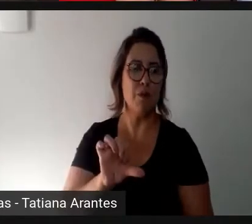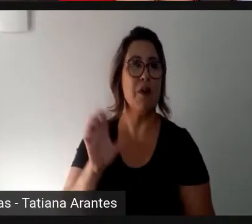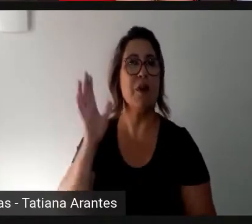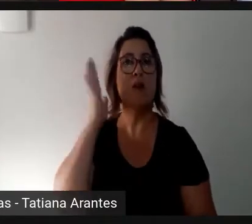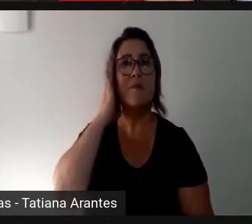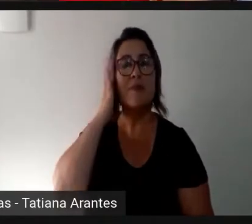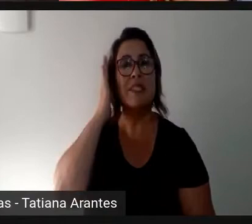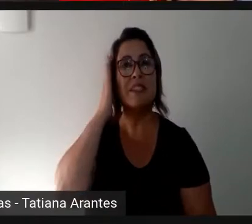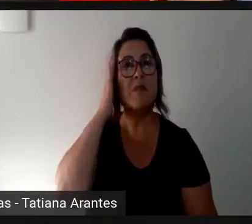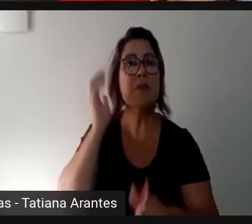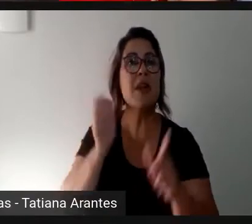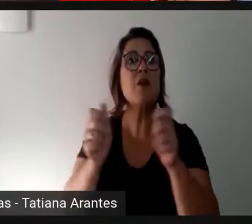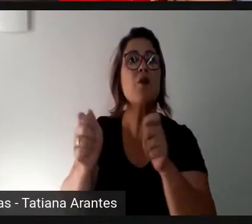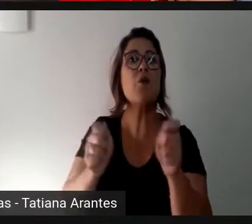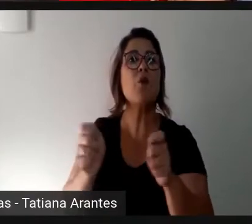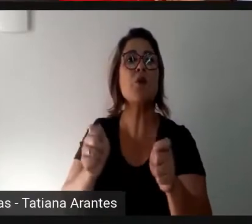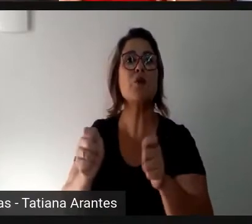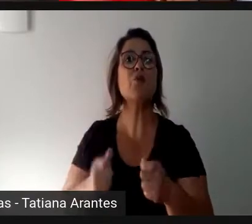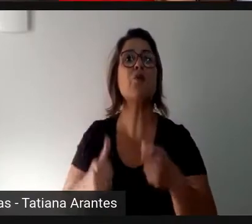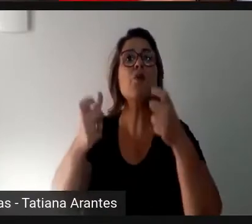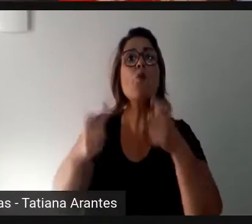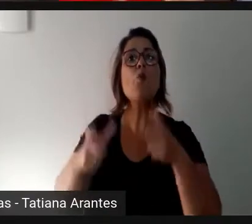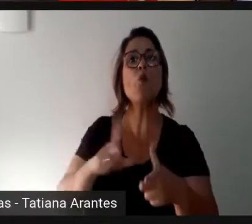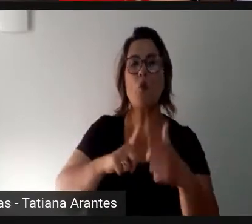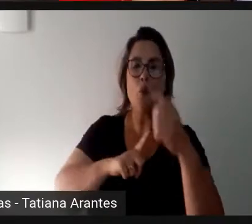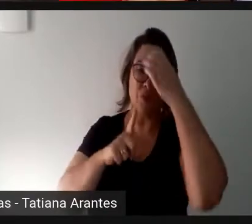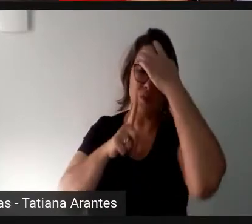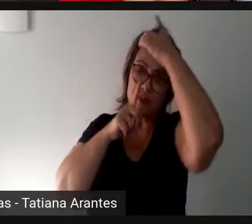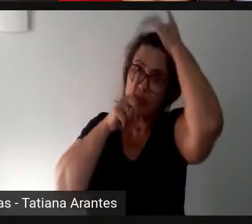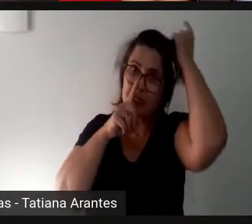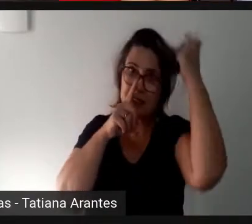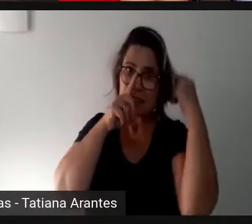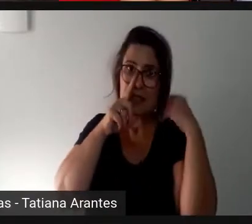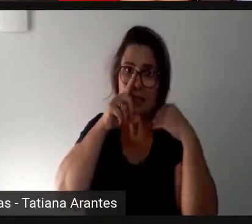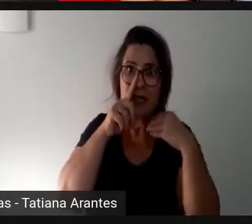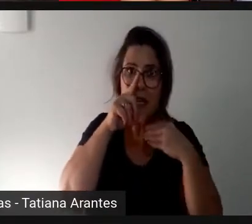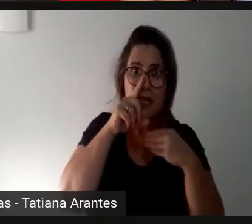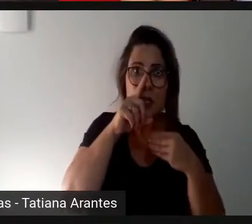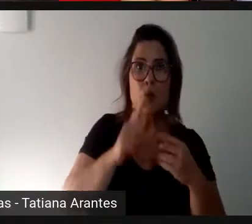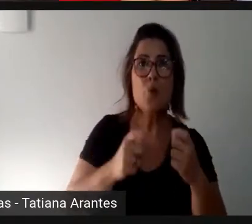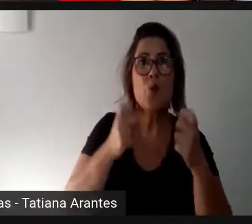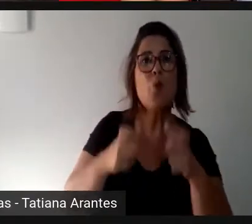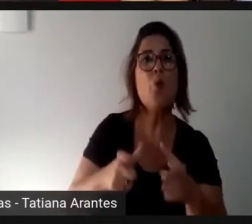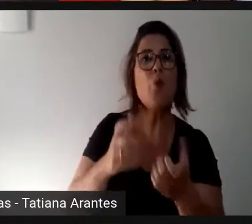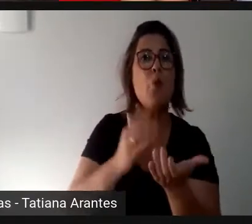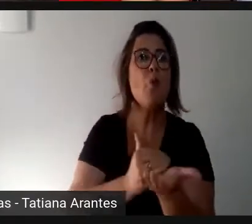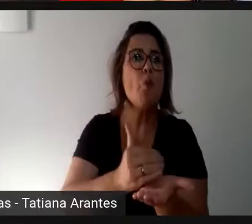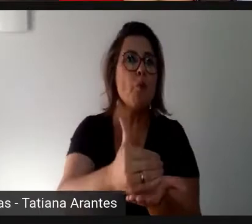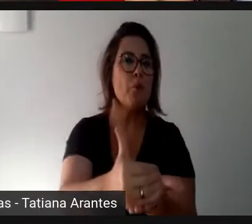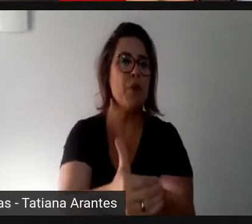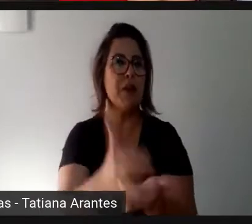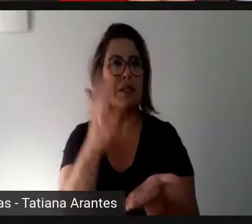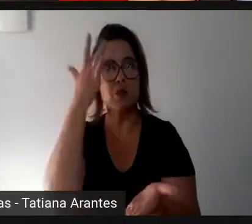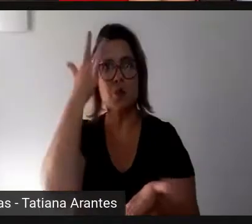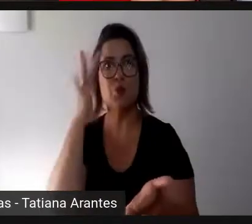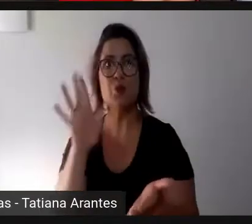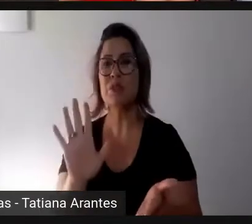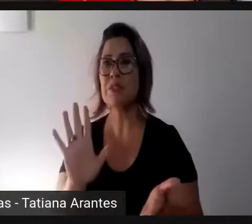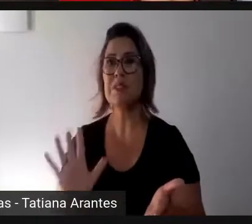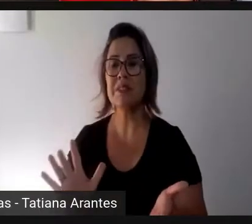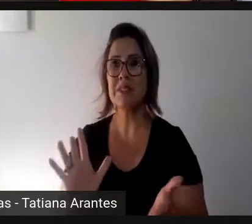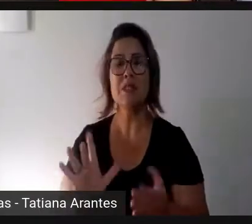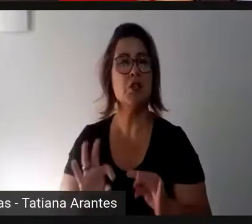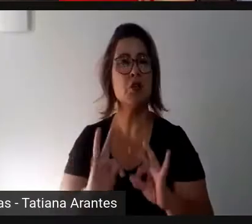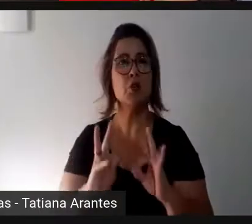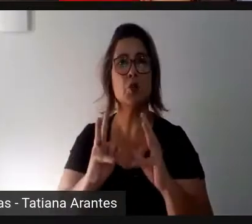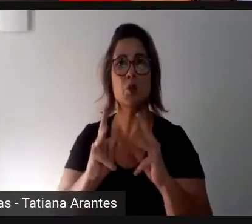controle é saber onde estão os riscos. Mas por onde é que eu começo? Gente, todo órgão, no